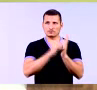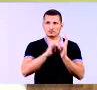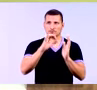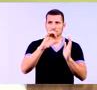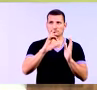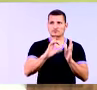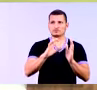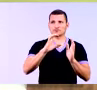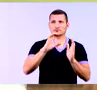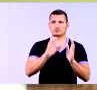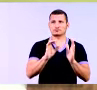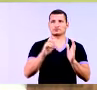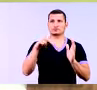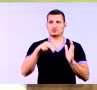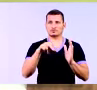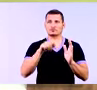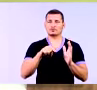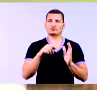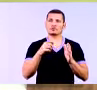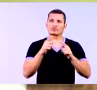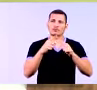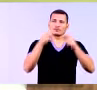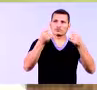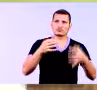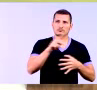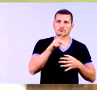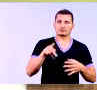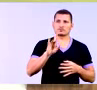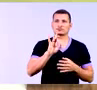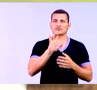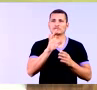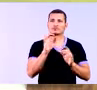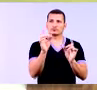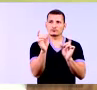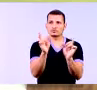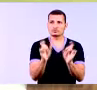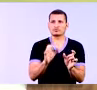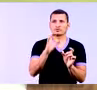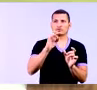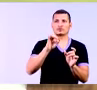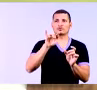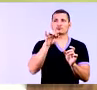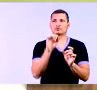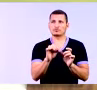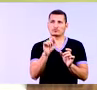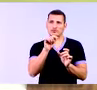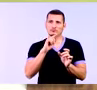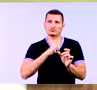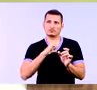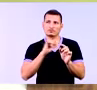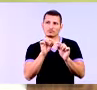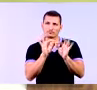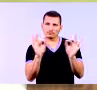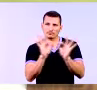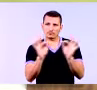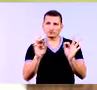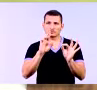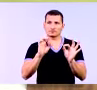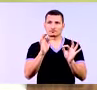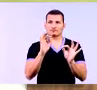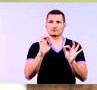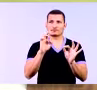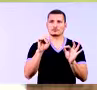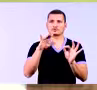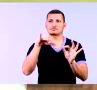CDN, que é uma instalação que onde o professor acabou de explicar, né? Pela estrutura do código, você verifica que ele faz a referência a um